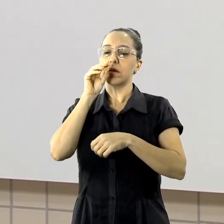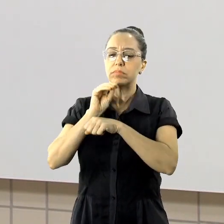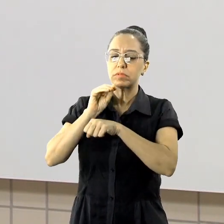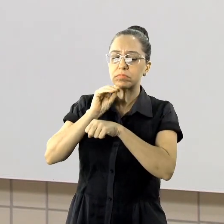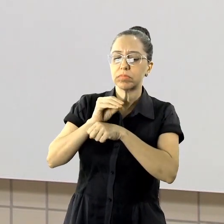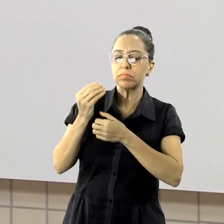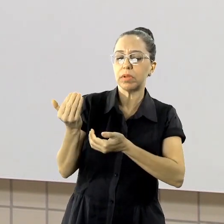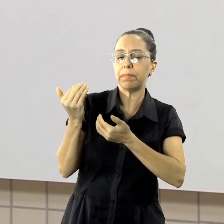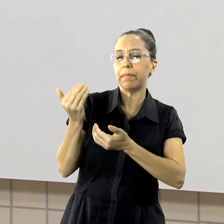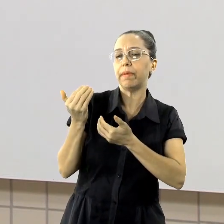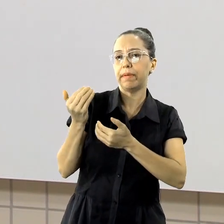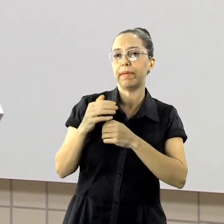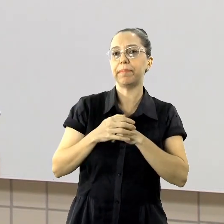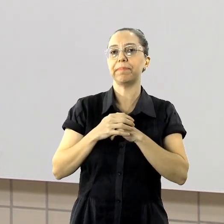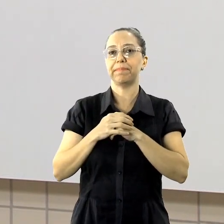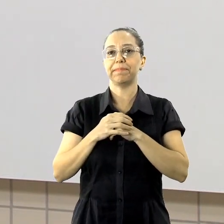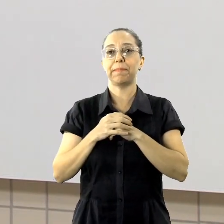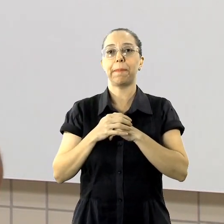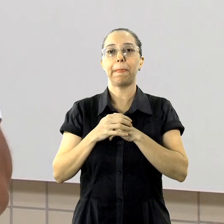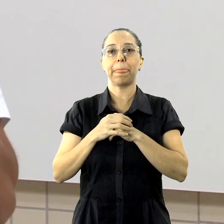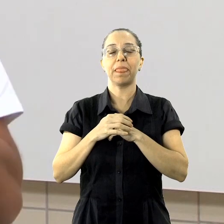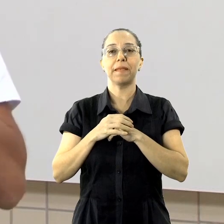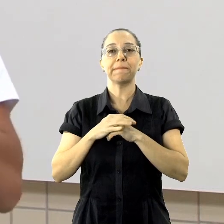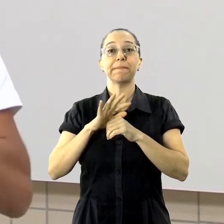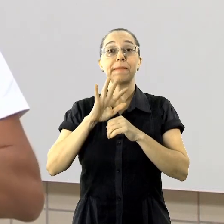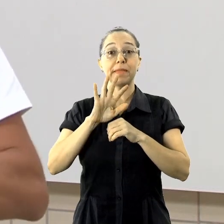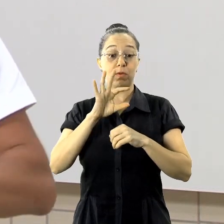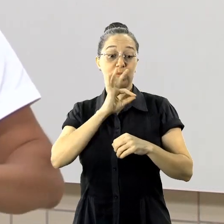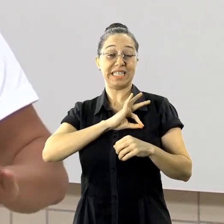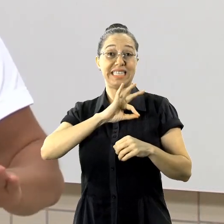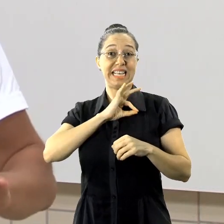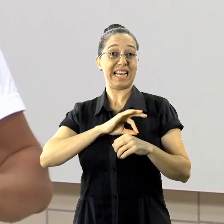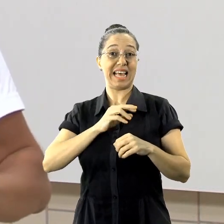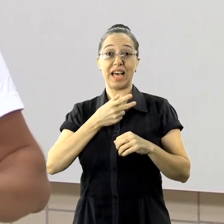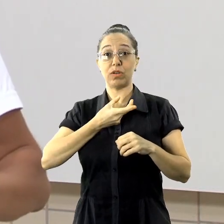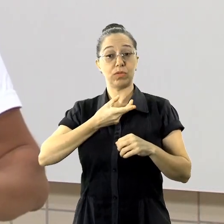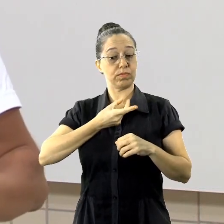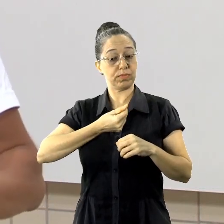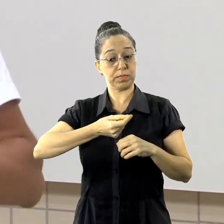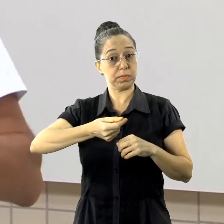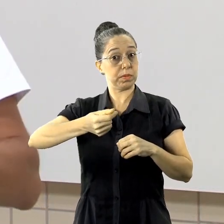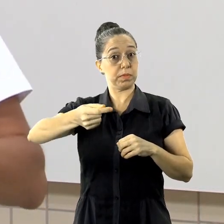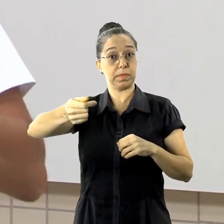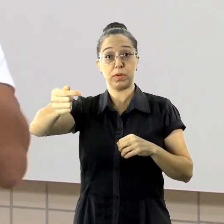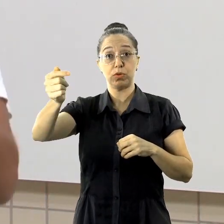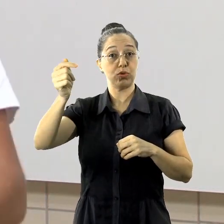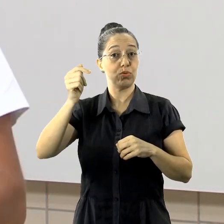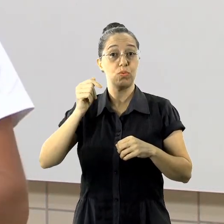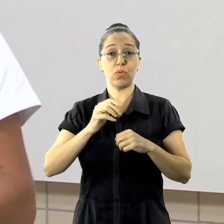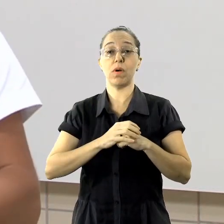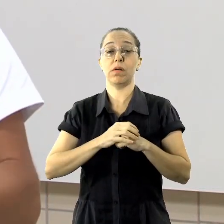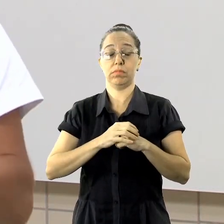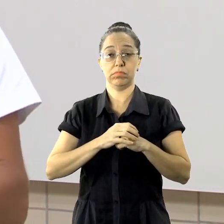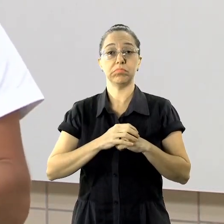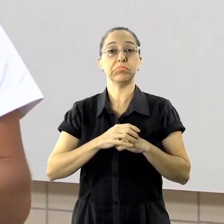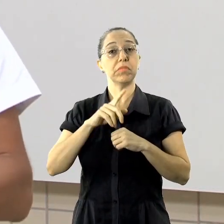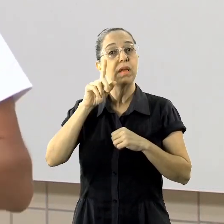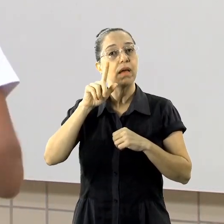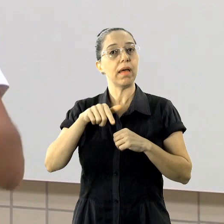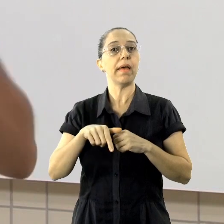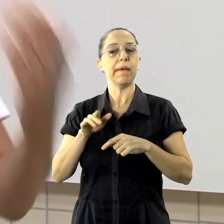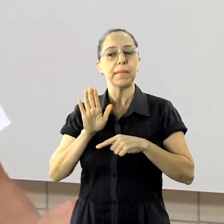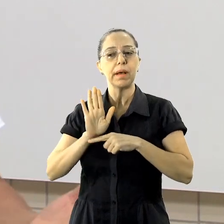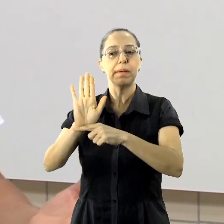seu bebê e não vai ter o salário retirado, ela vai continuar recebendo normalmente. Certo? Ou seja, estes são benefícios que foram